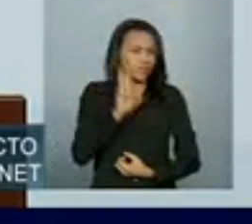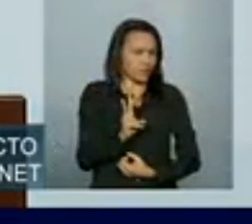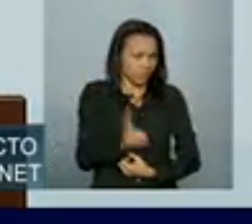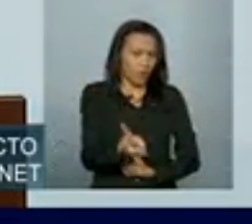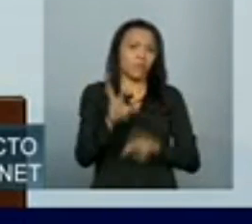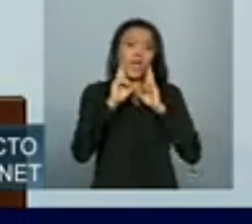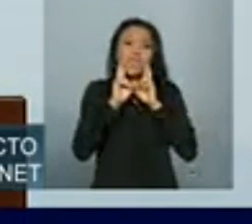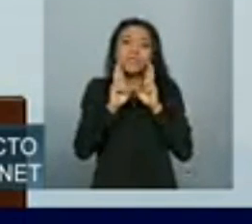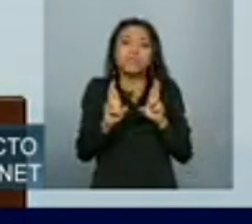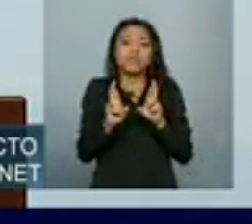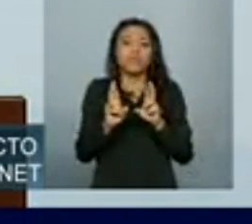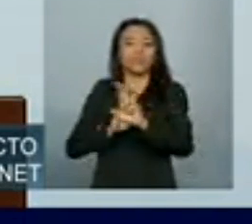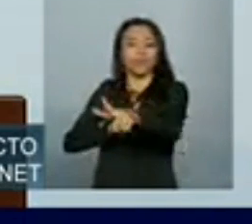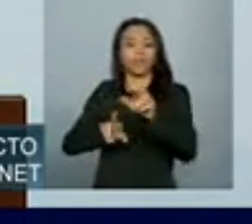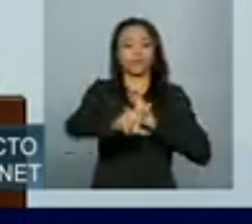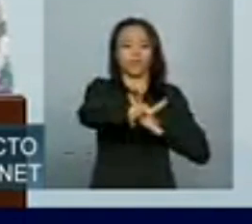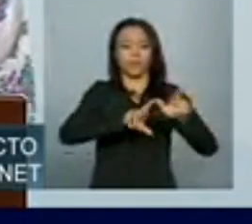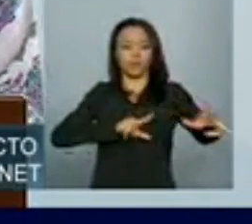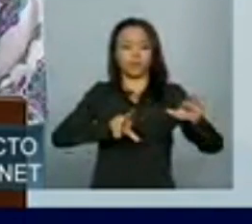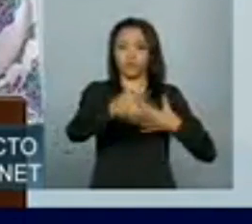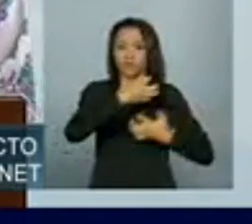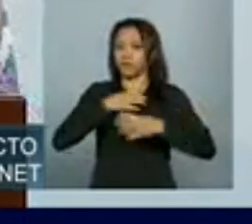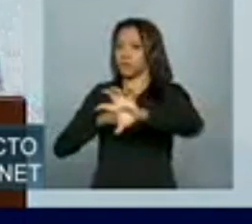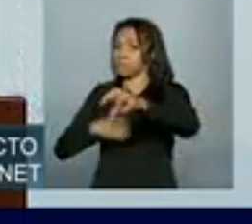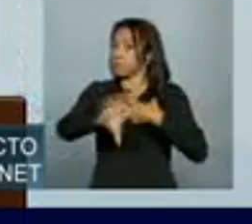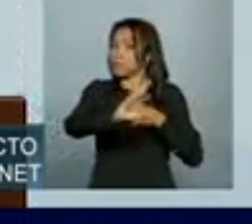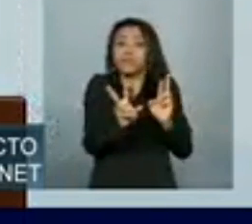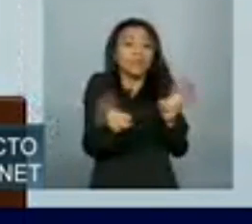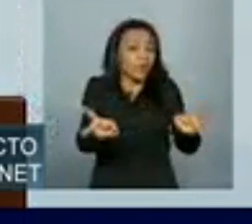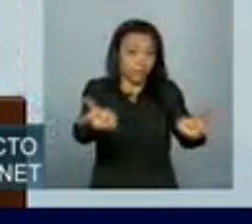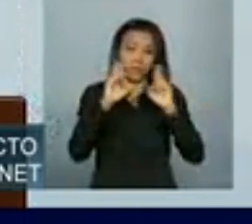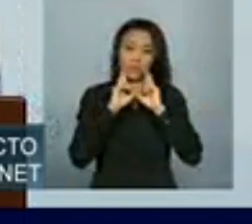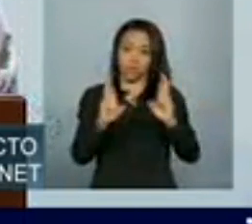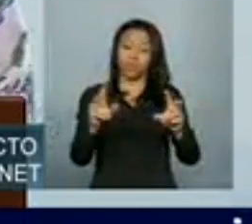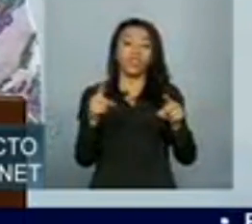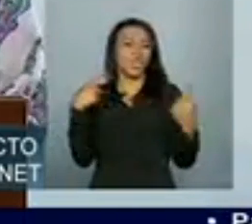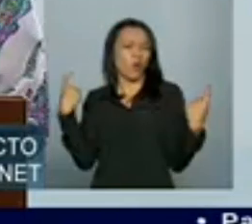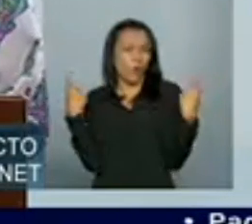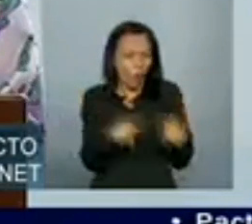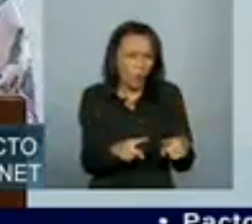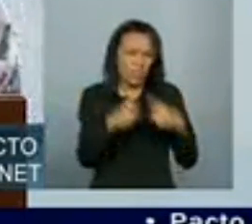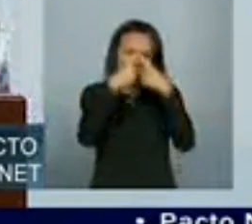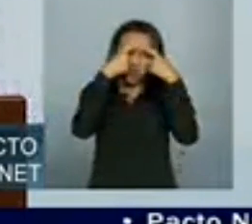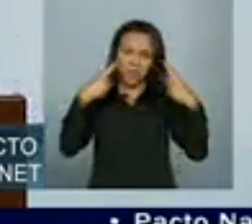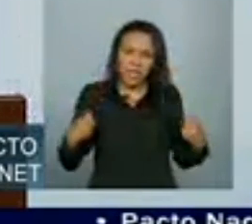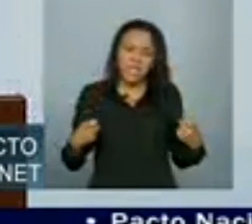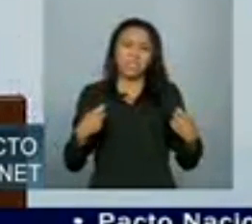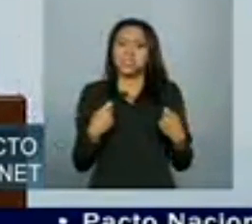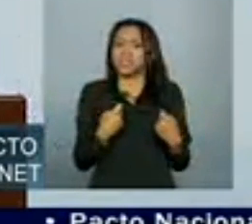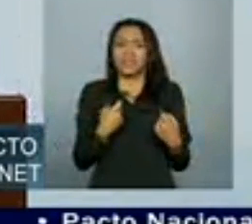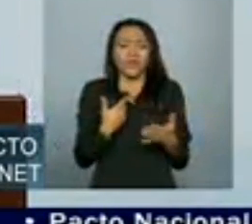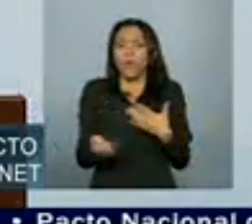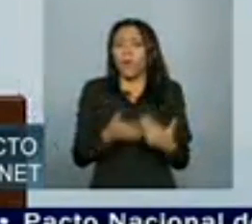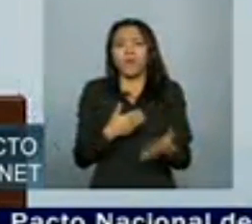à diversidade e com o combate à discriminação em todas as suas